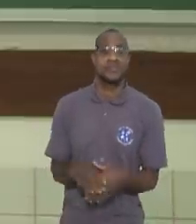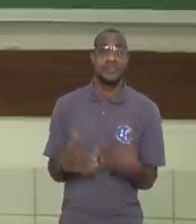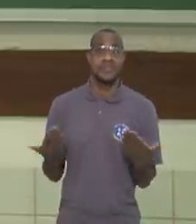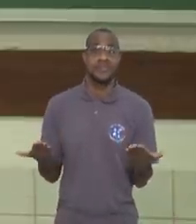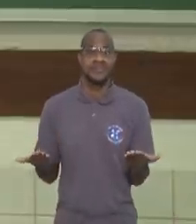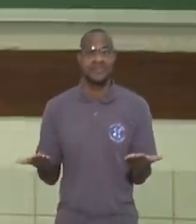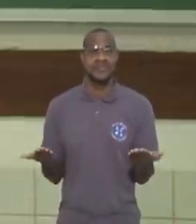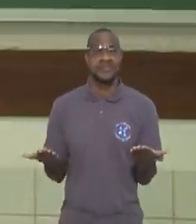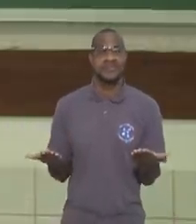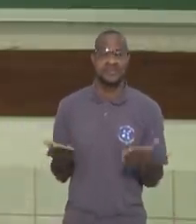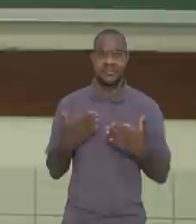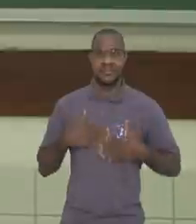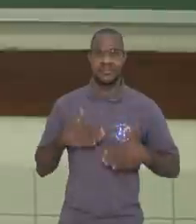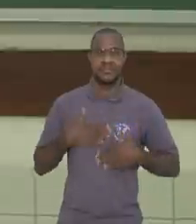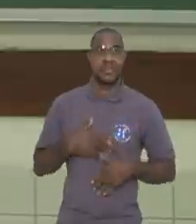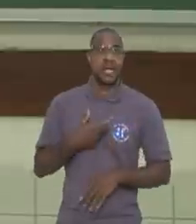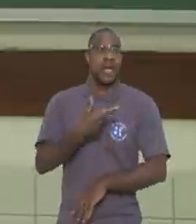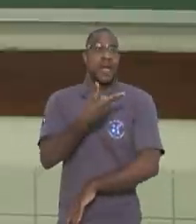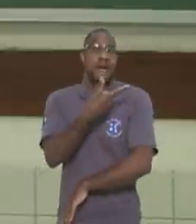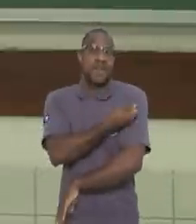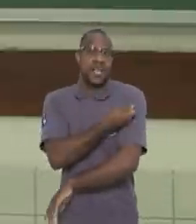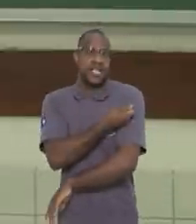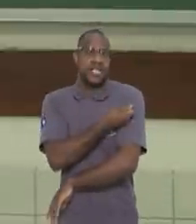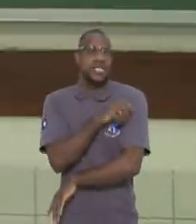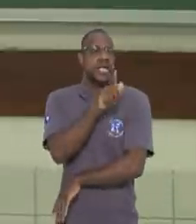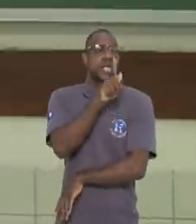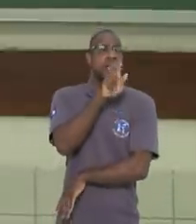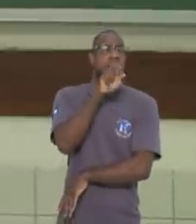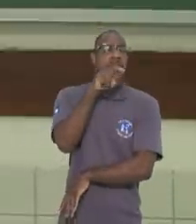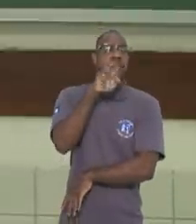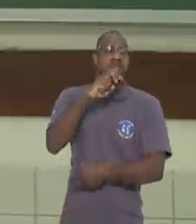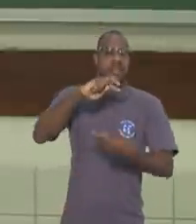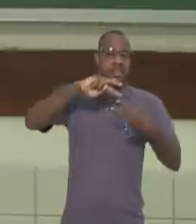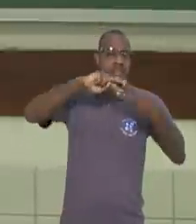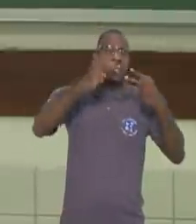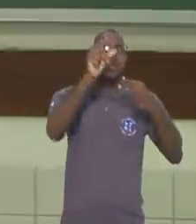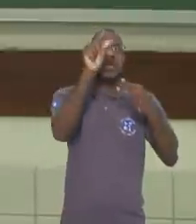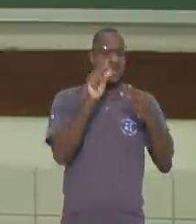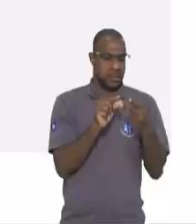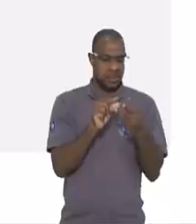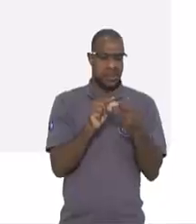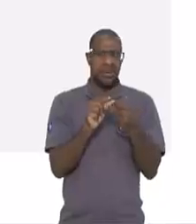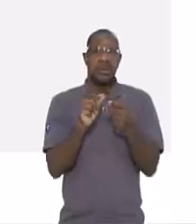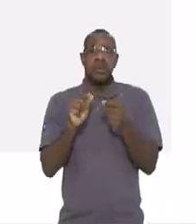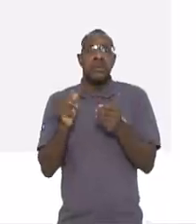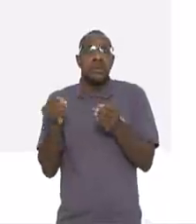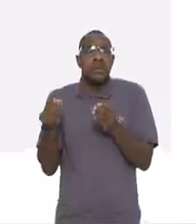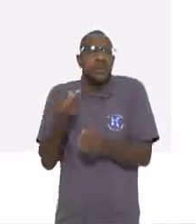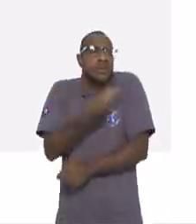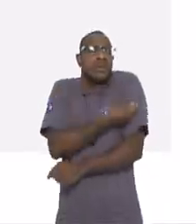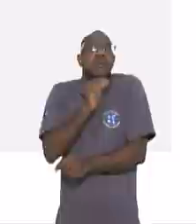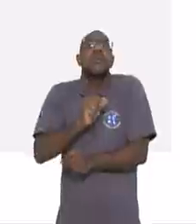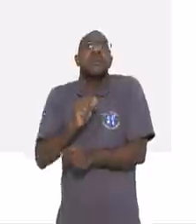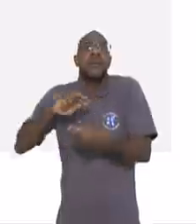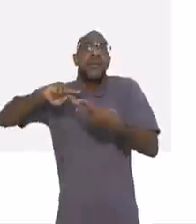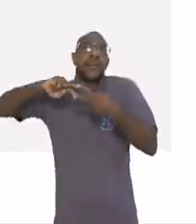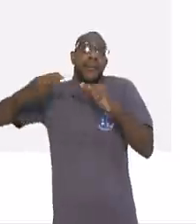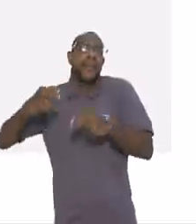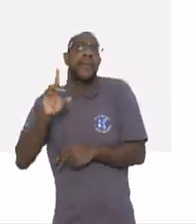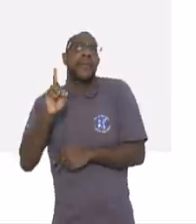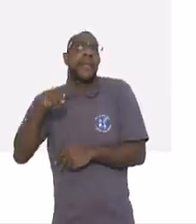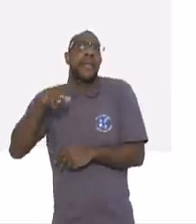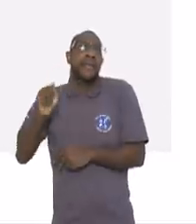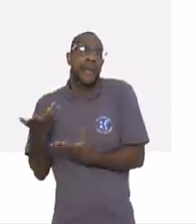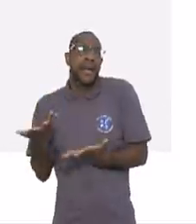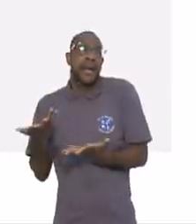aí, gente. Tranquilo, né? Ó, vacina gênica. O que está inserindo no organismo? DNA. Então, a única alternativa que falava de DNA, letra A.